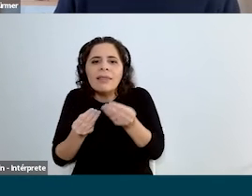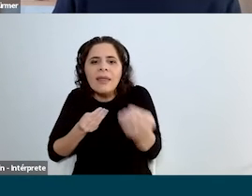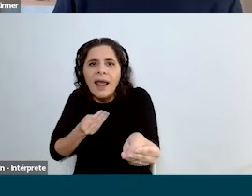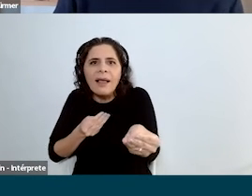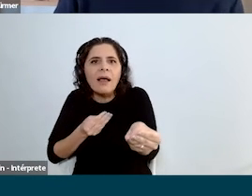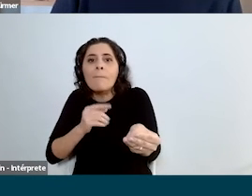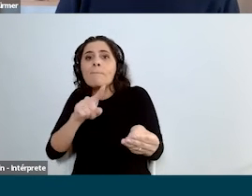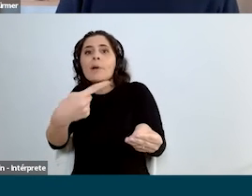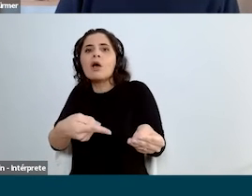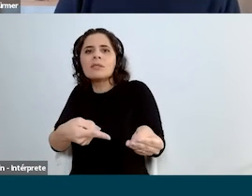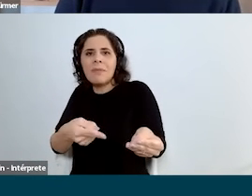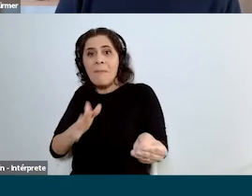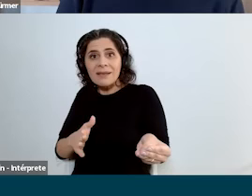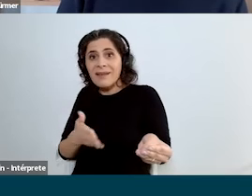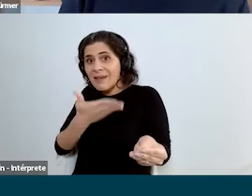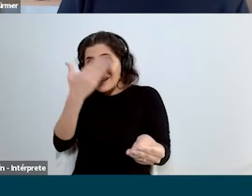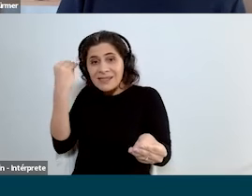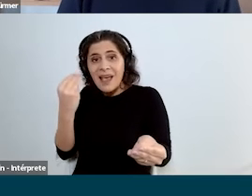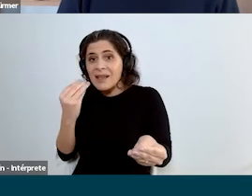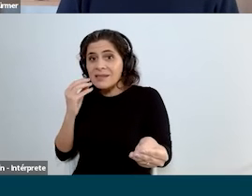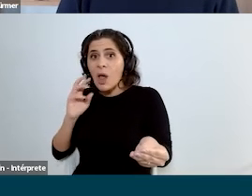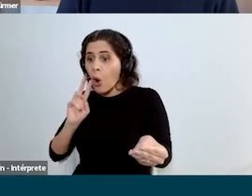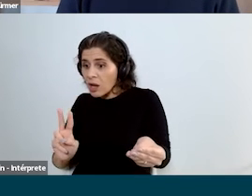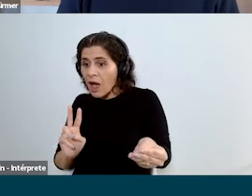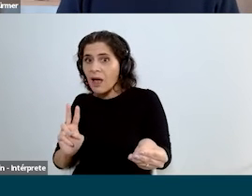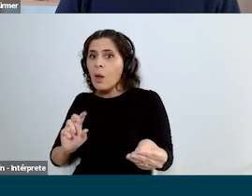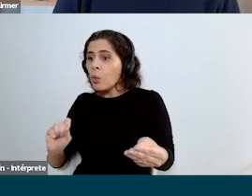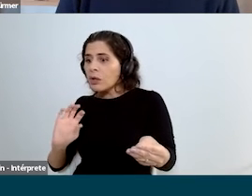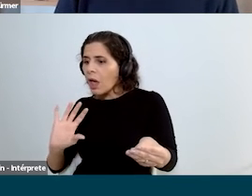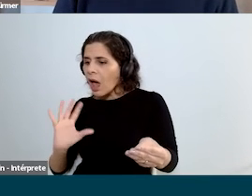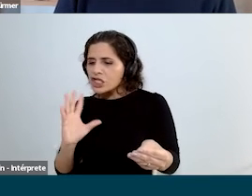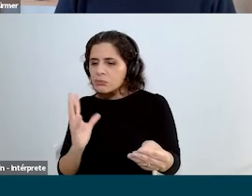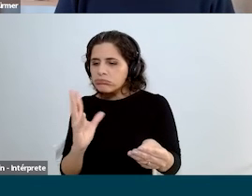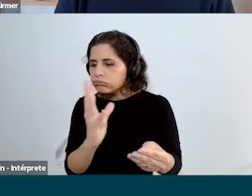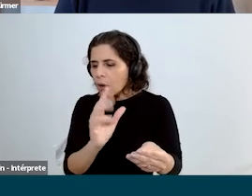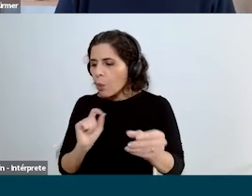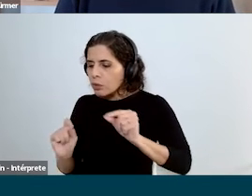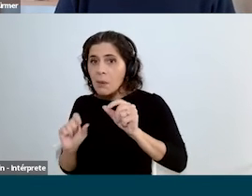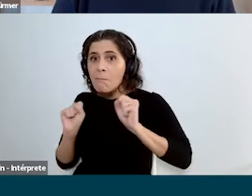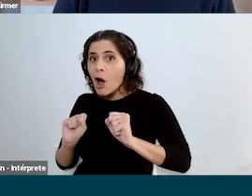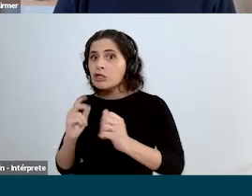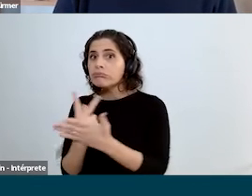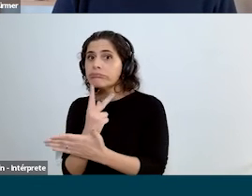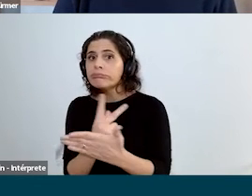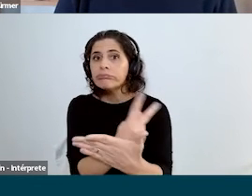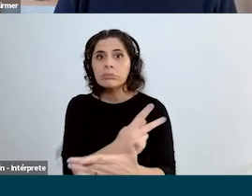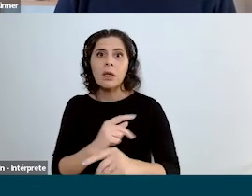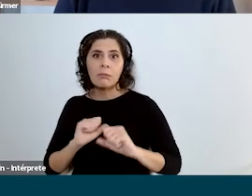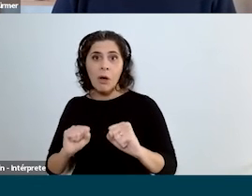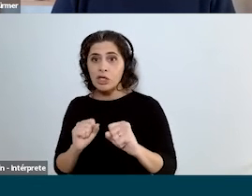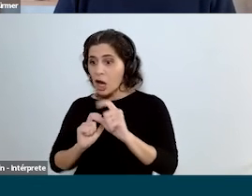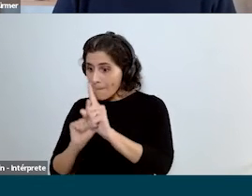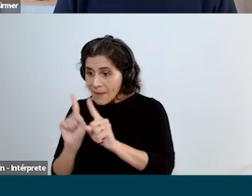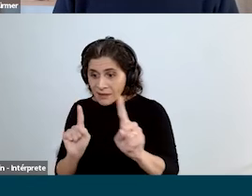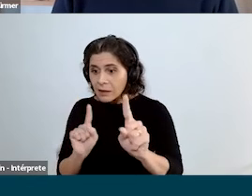ser a próxima entrega e não olhar suficientemente para o resultado das hipóteses, checar se o que a gente de fato